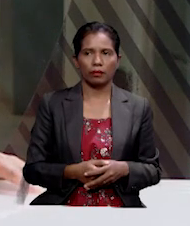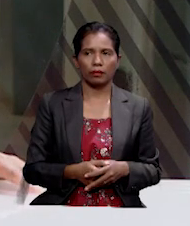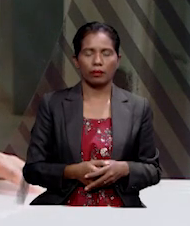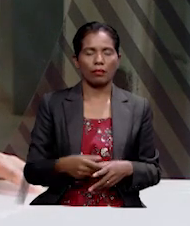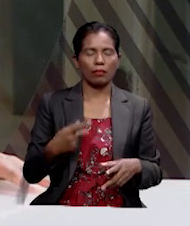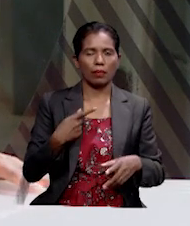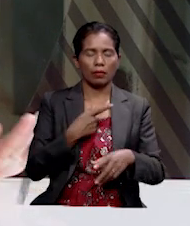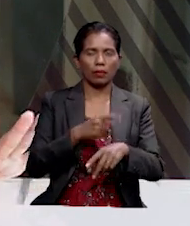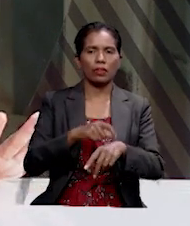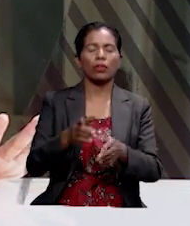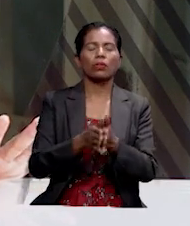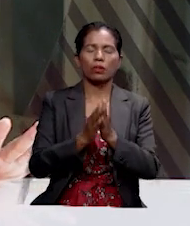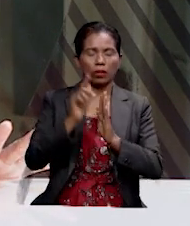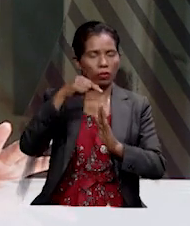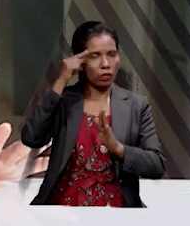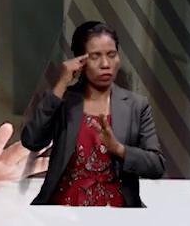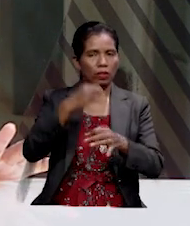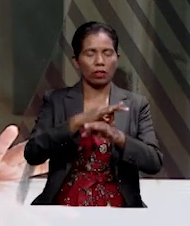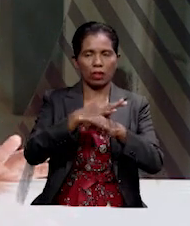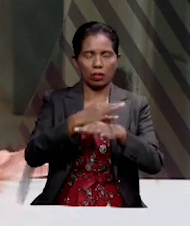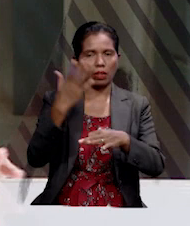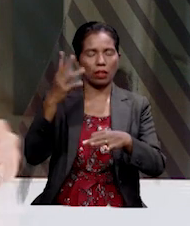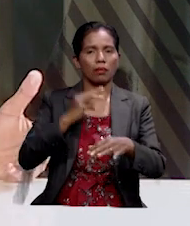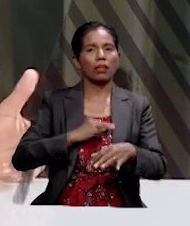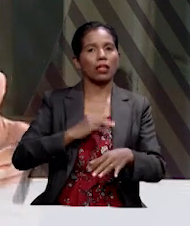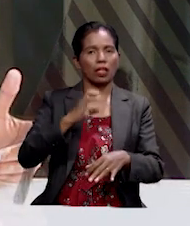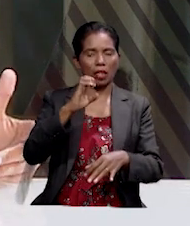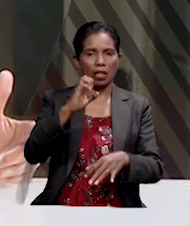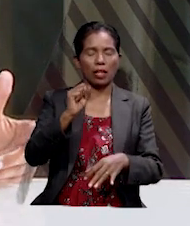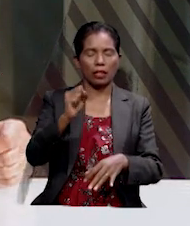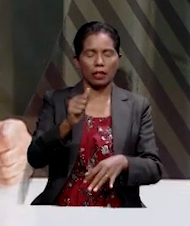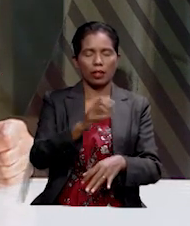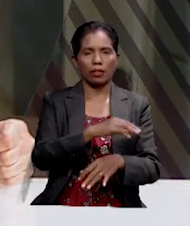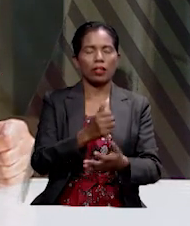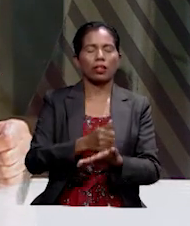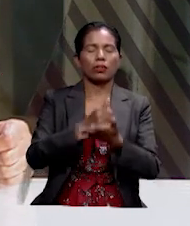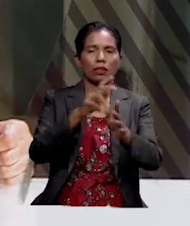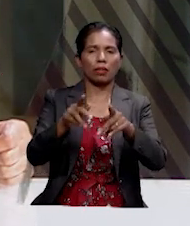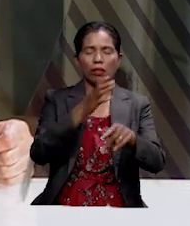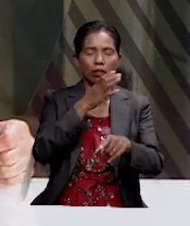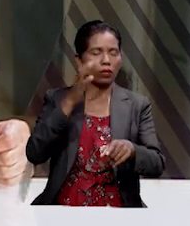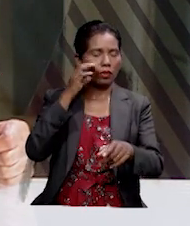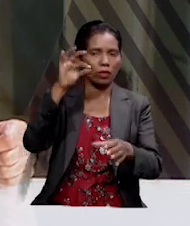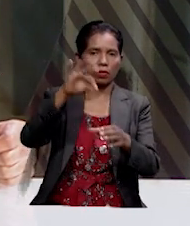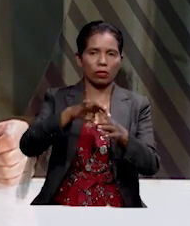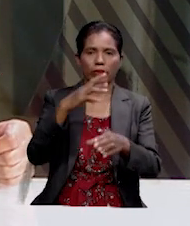Parlamento Nacional, o seu governo, a toa de irrigação em Maliana 2, onde facilita o povo agricultor Sira Halonatar.